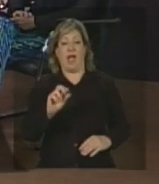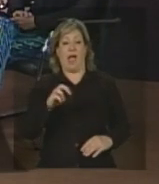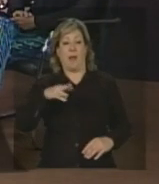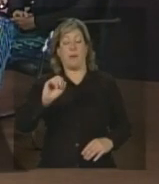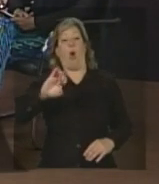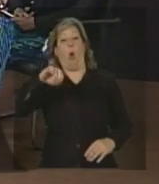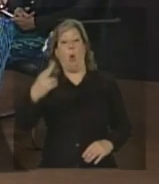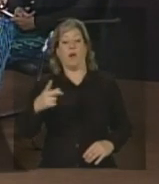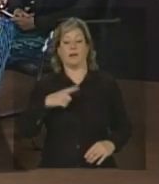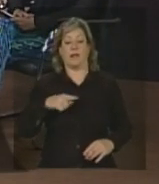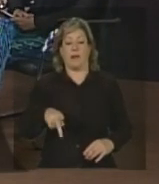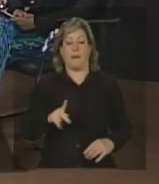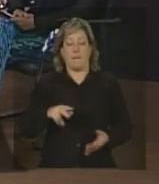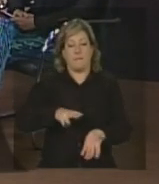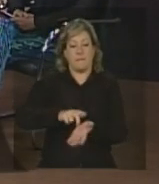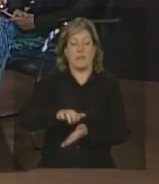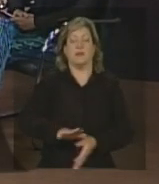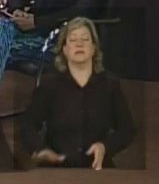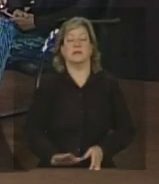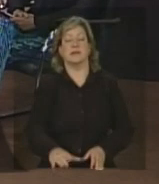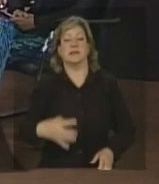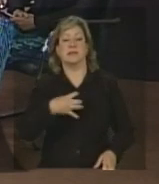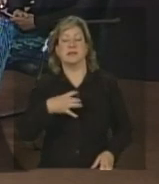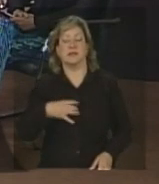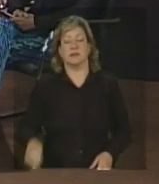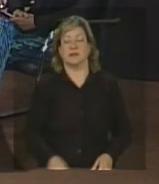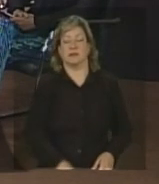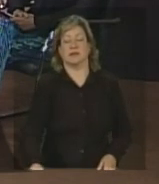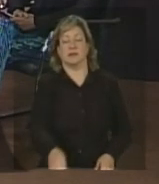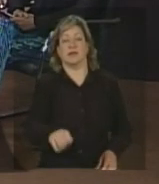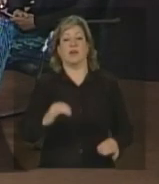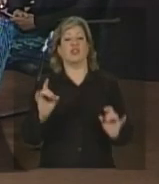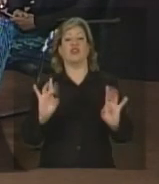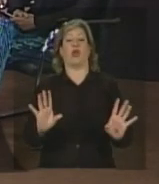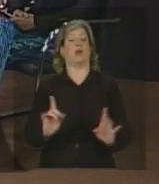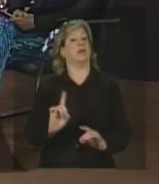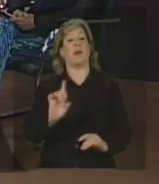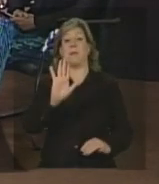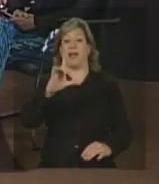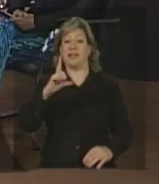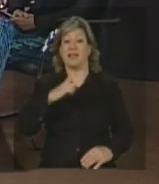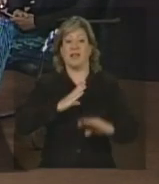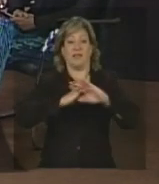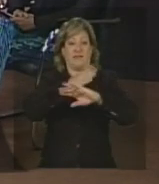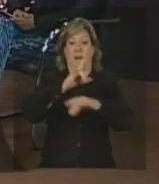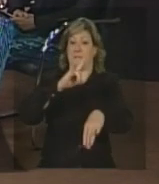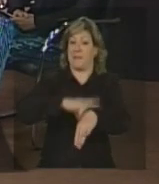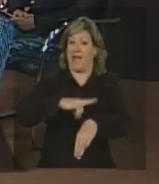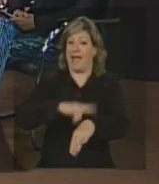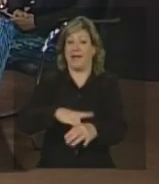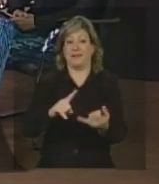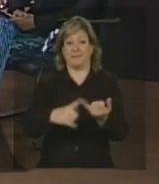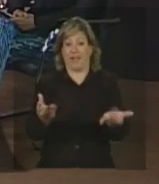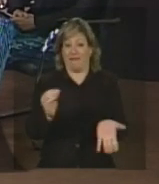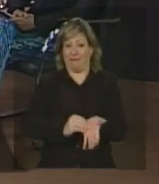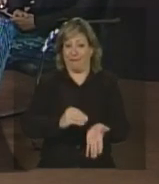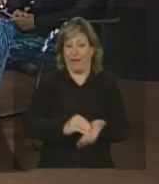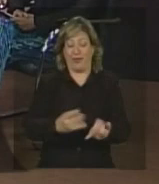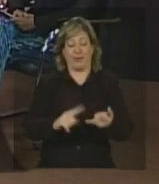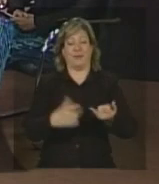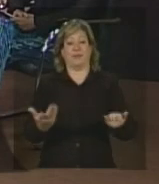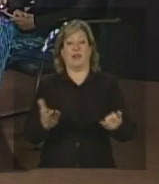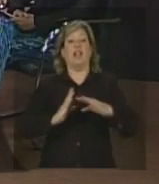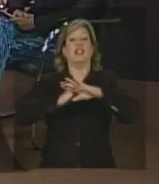resolvido. Numa entrada. Só que esquece que por muitas vezes você tem entrada de uma sala, você tem entrada de um banheiro, você às vezes não consegue chegar